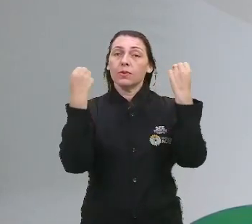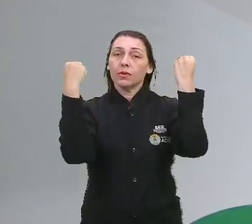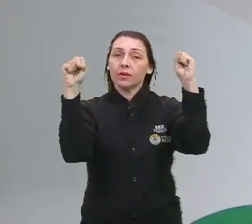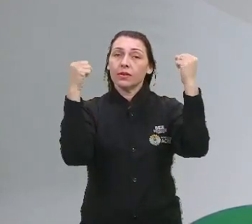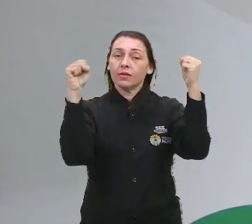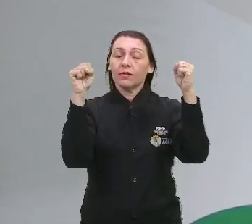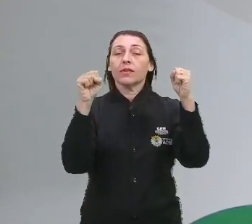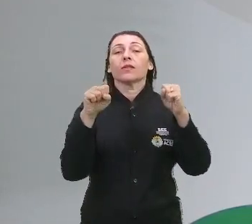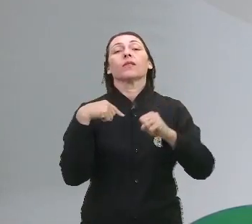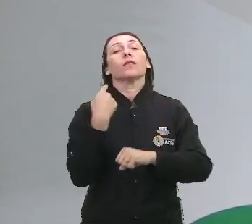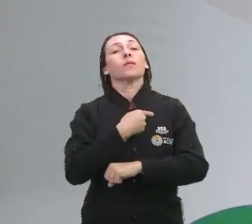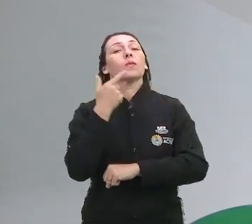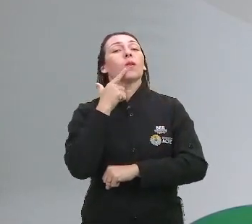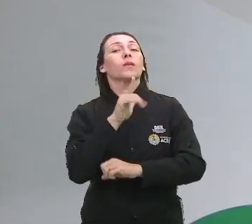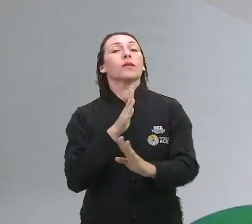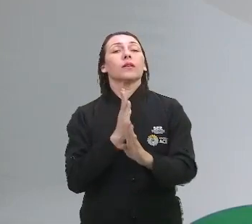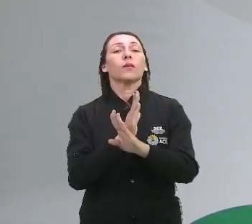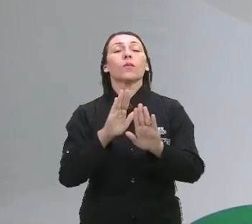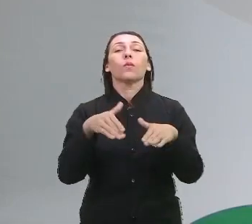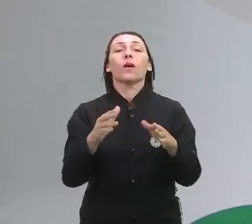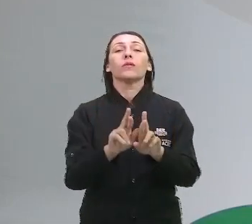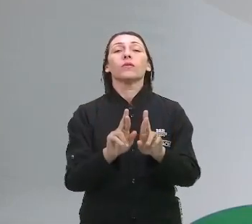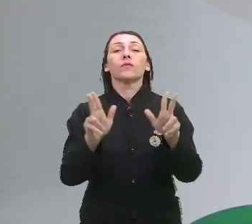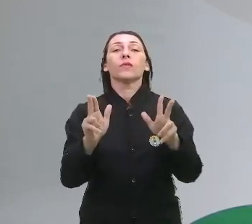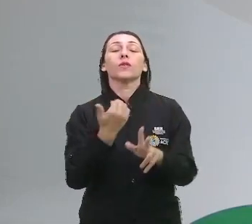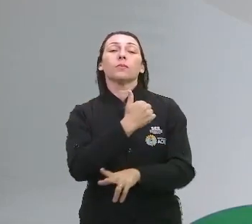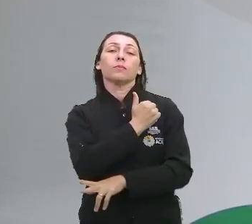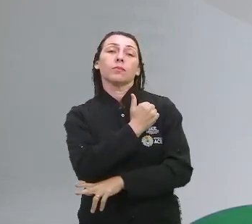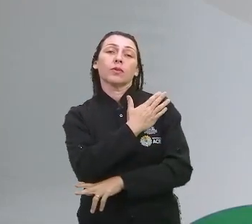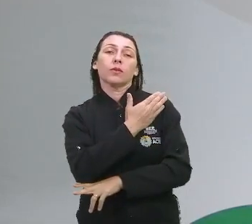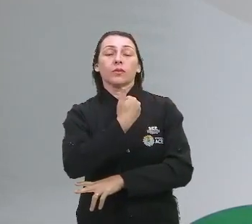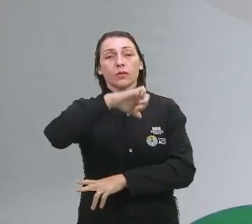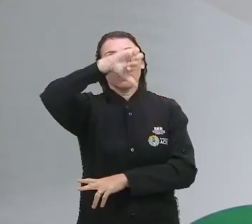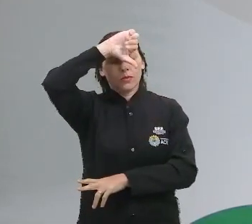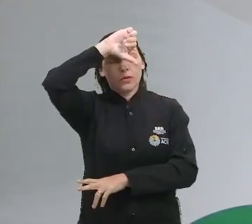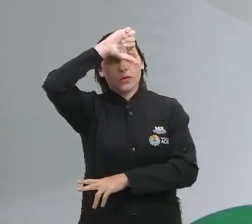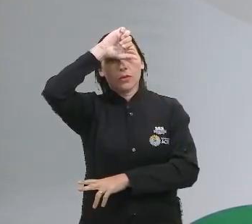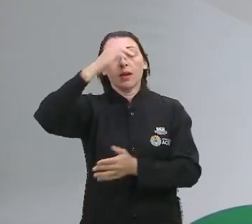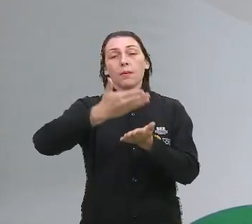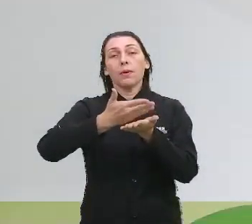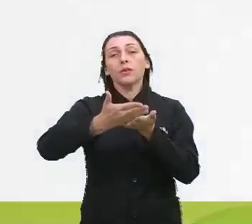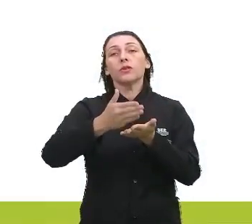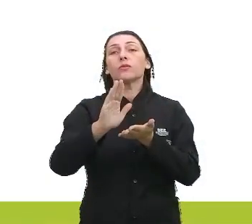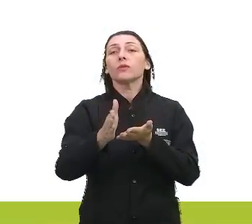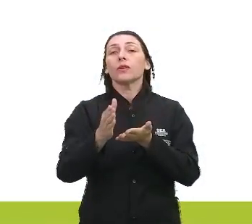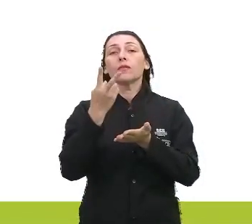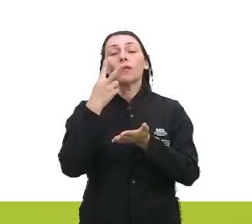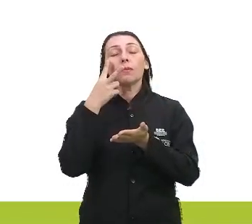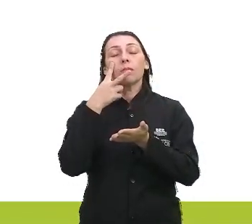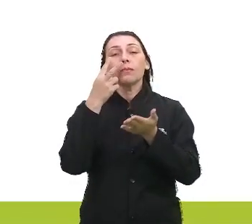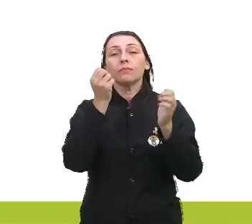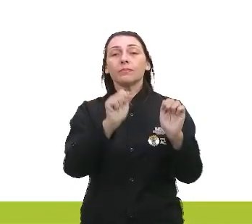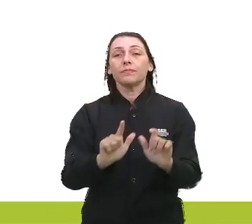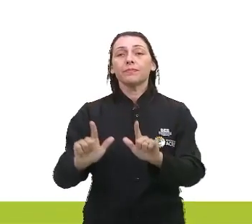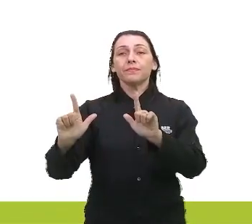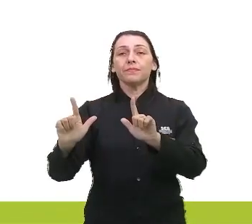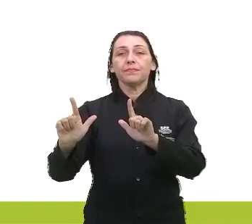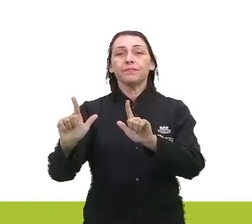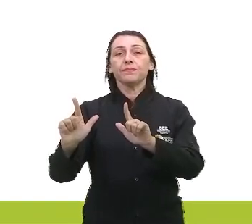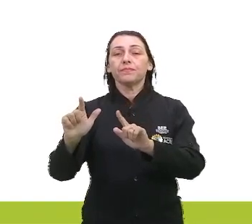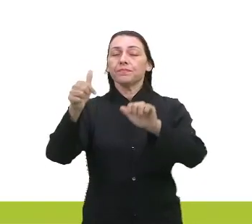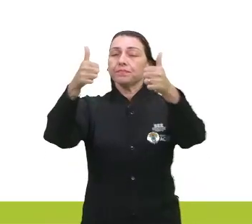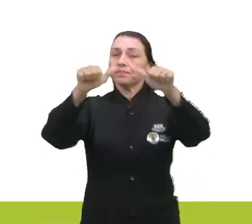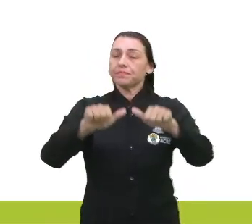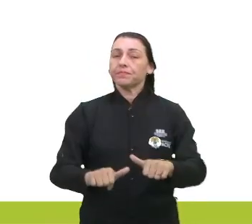física. Então a gente vai conseguir identificar qual é a diferença entre o preconceito e o estereótipo a partir de agora. Então foca na tela que a gente vai fazer essa